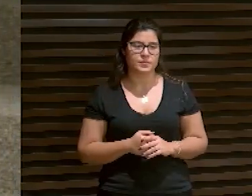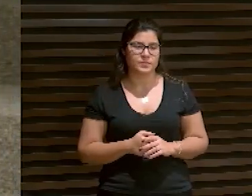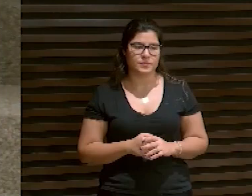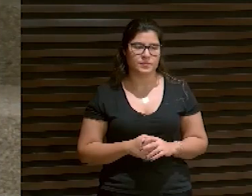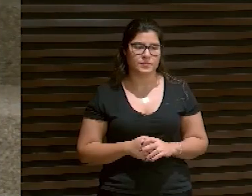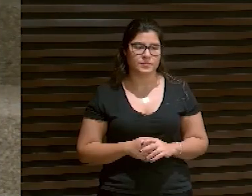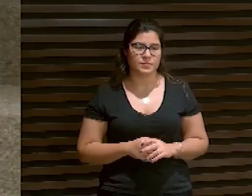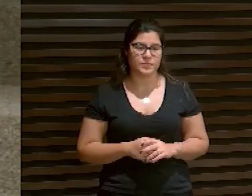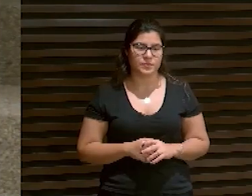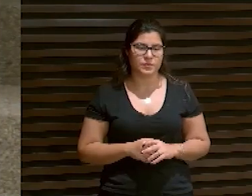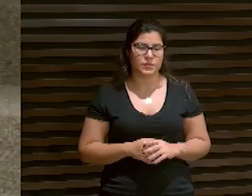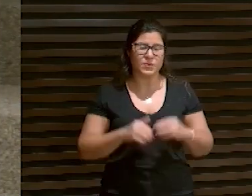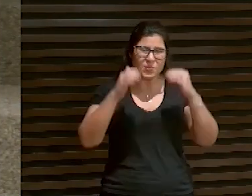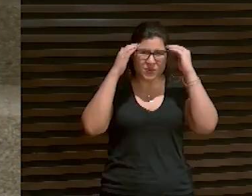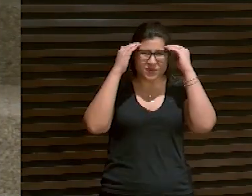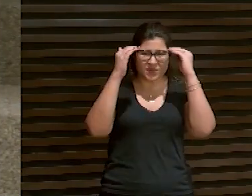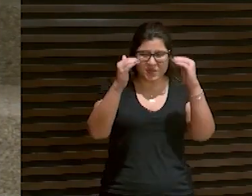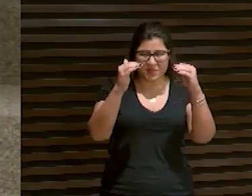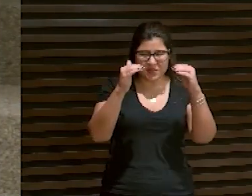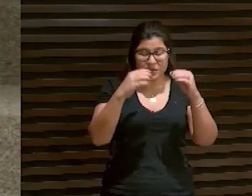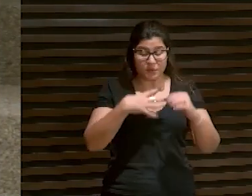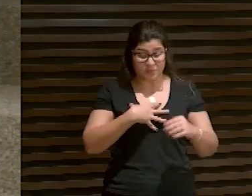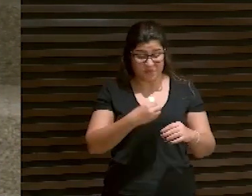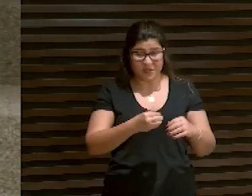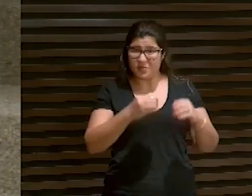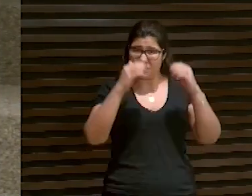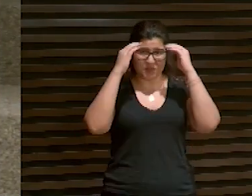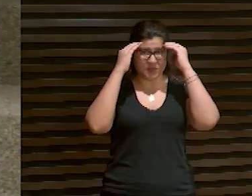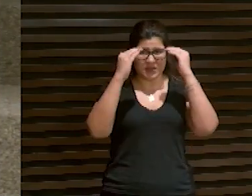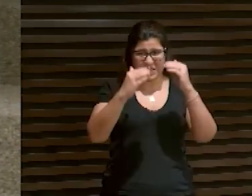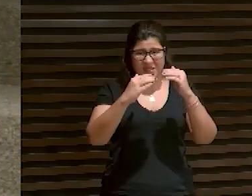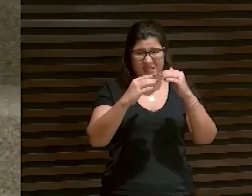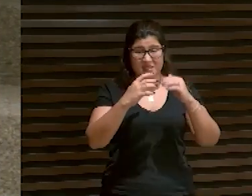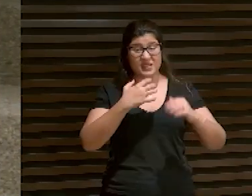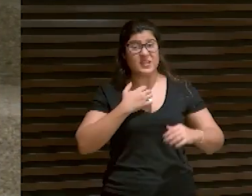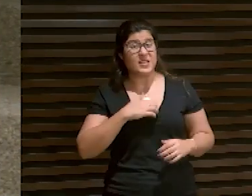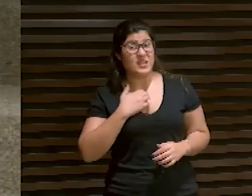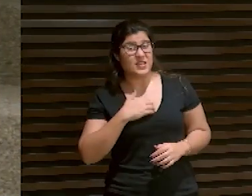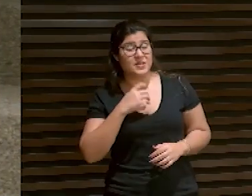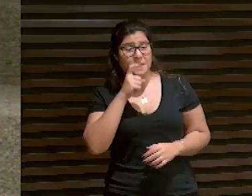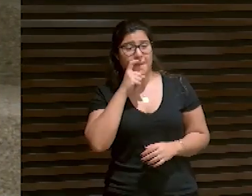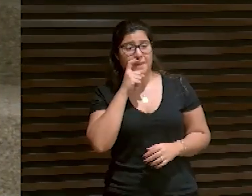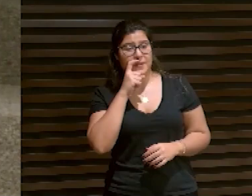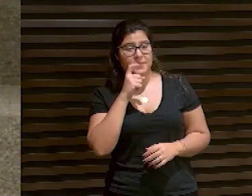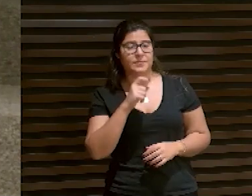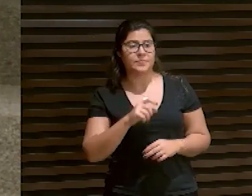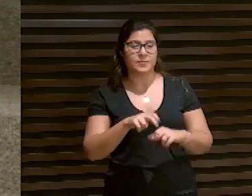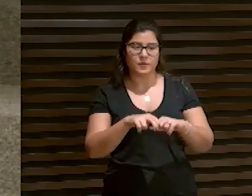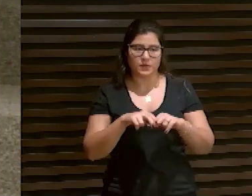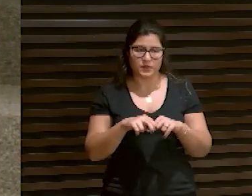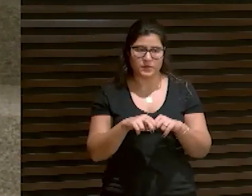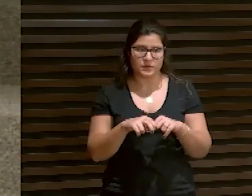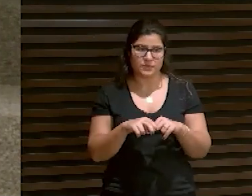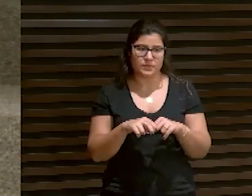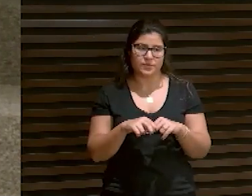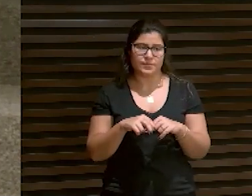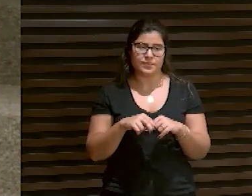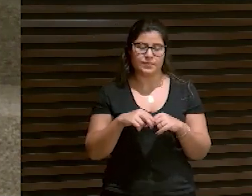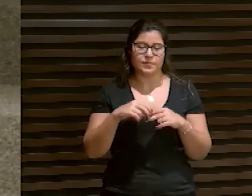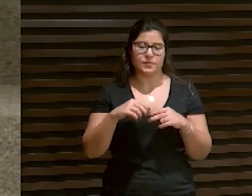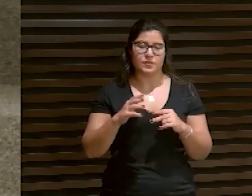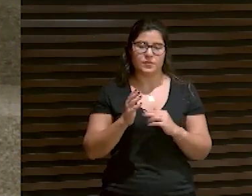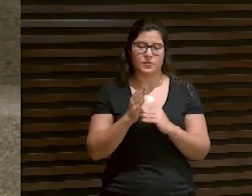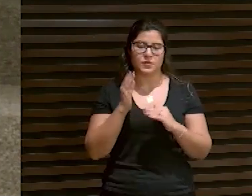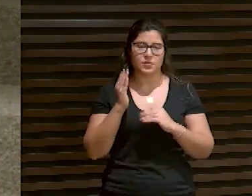desobedece, quando o filho é mal criado. Porém, depois da entrada do pecado no mundo, irmãos, e toda a raça humana ela será